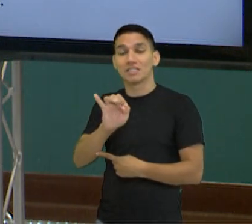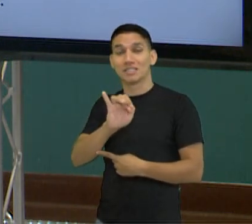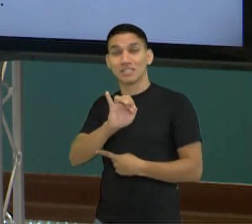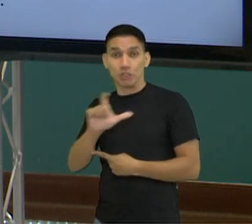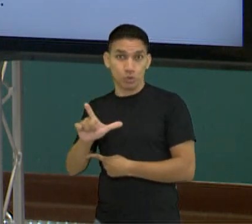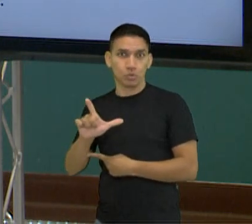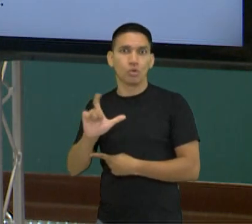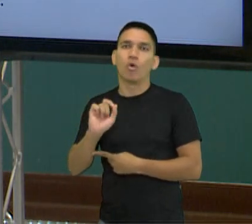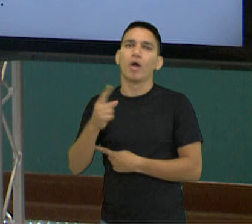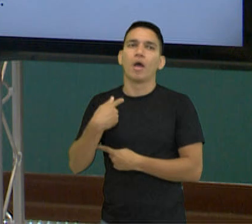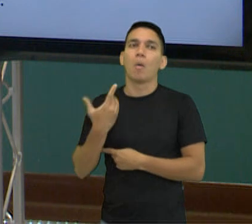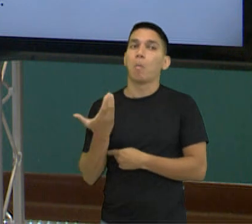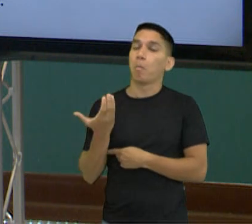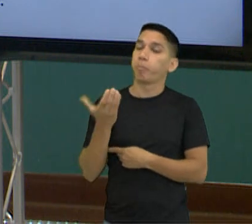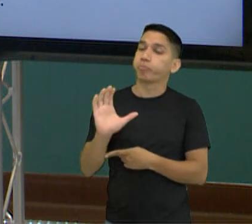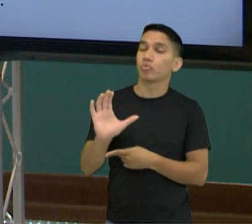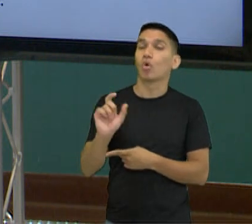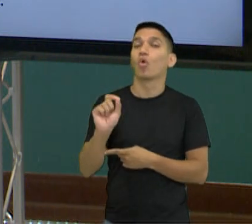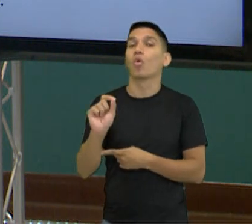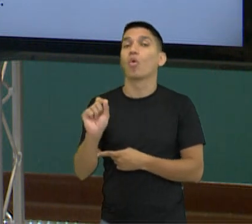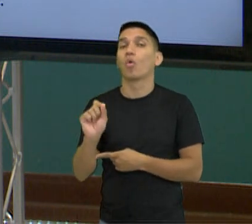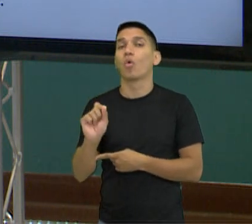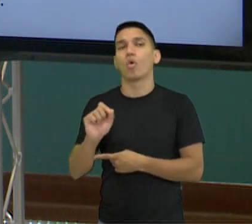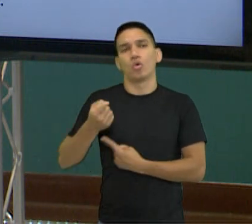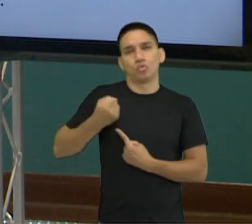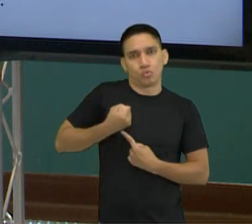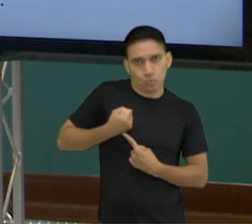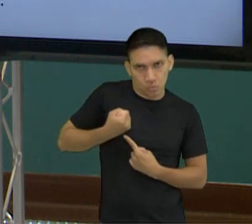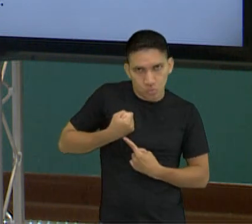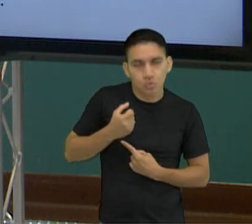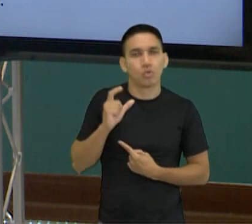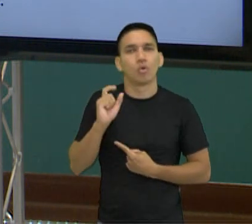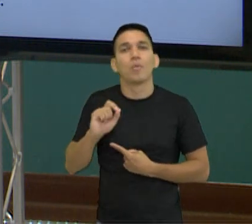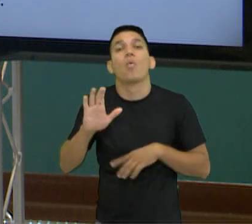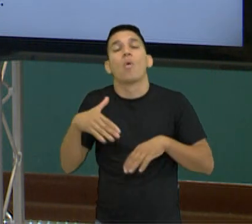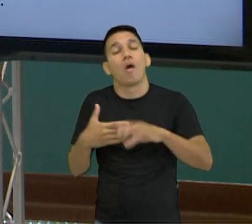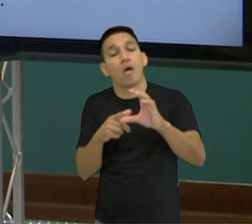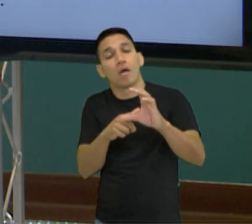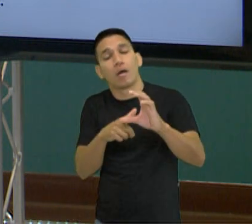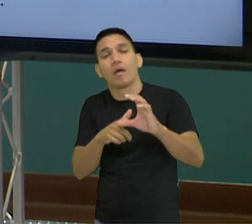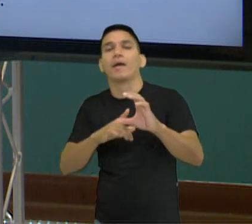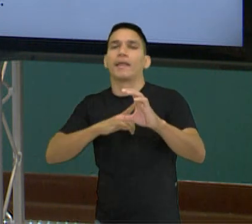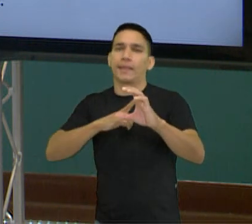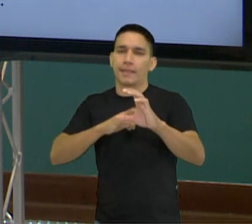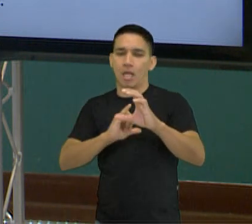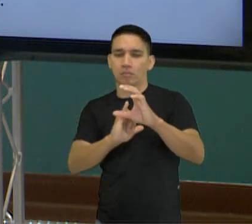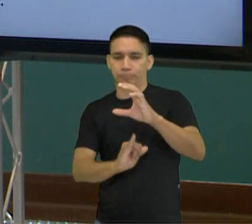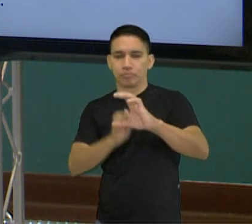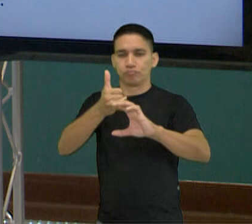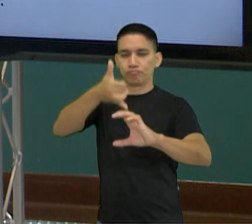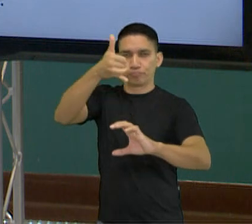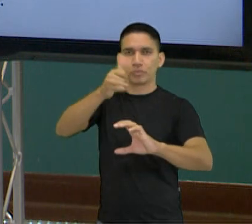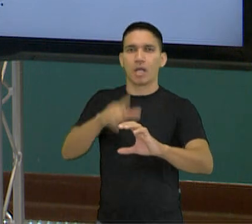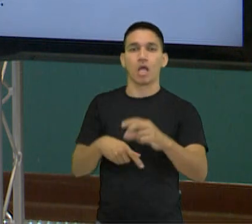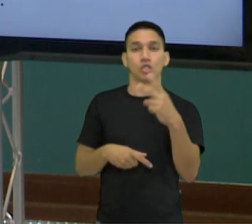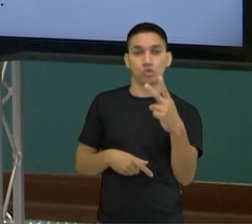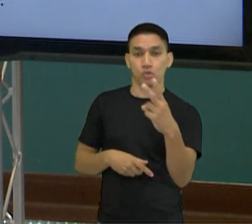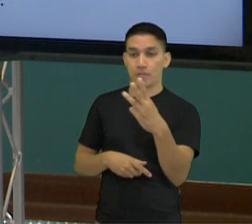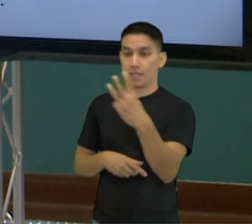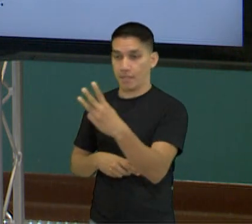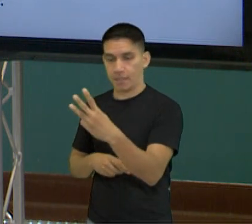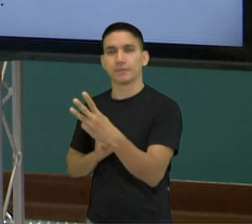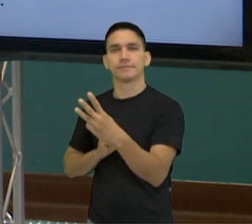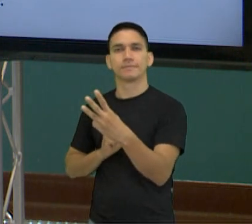eu indico aqui, numerando os carbonos que estão contidos radicais, 2, 3,